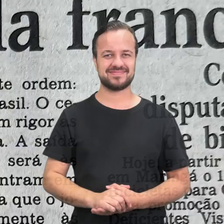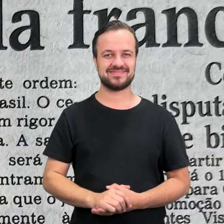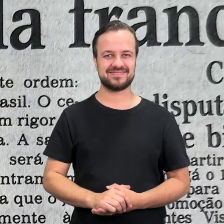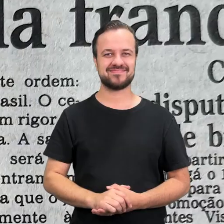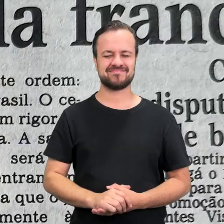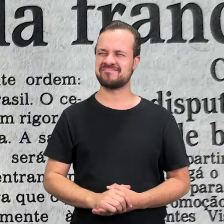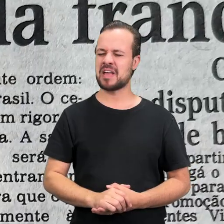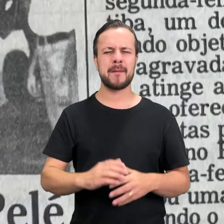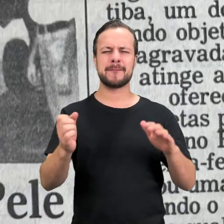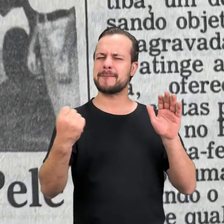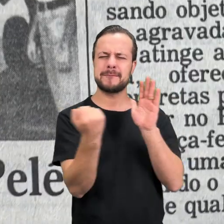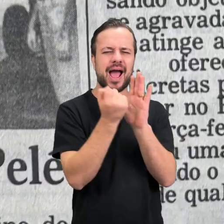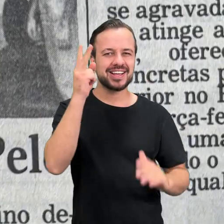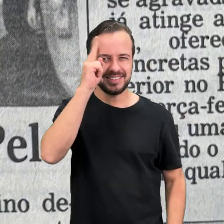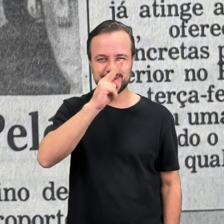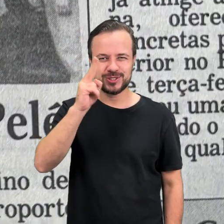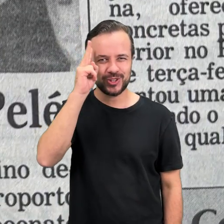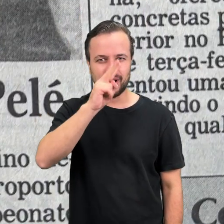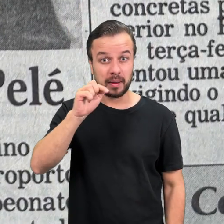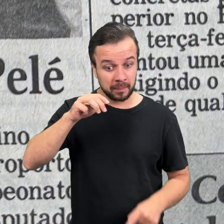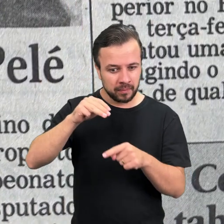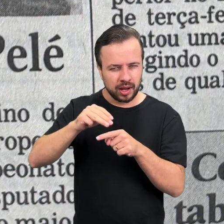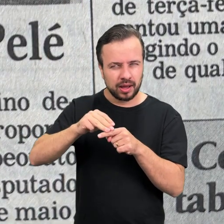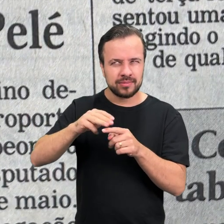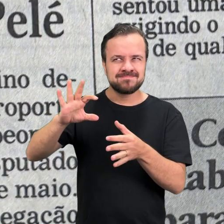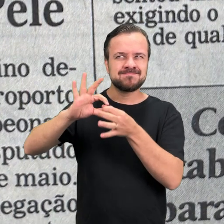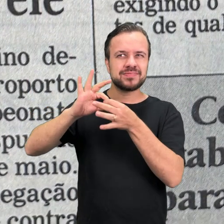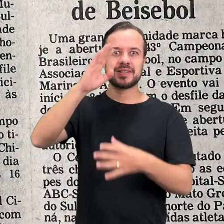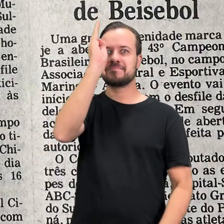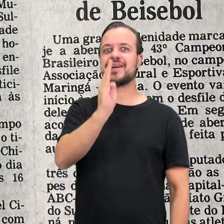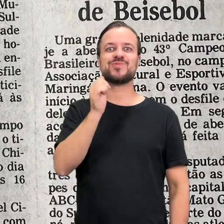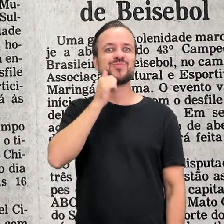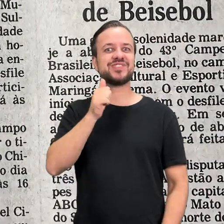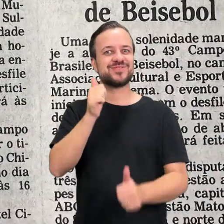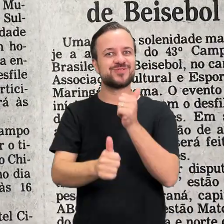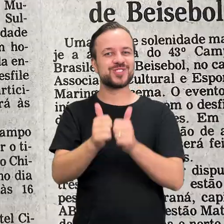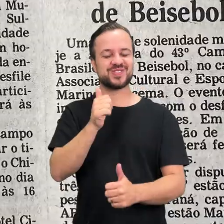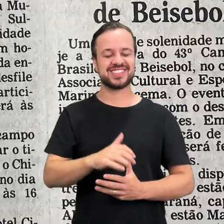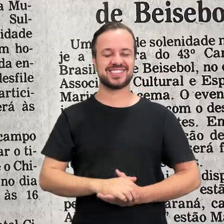Um marco histórico que colocou Maringá no mapa do futebol feminino brasileiro.